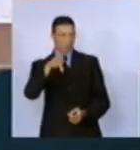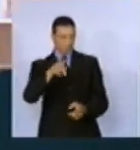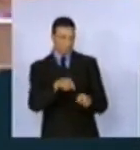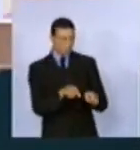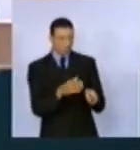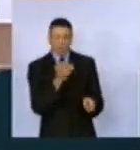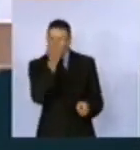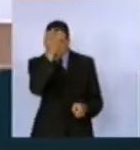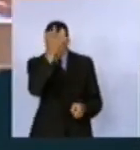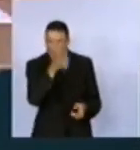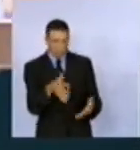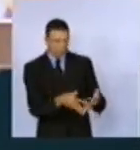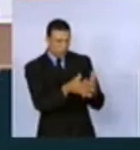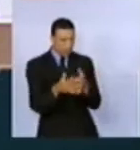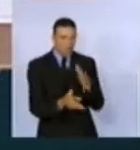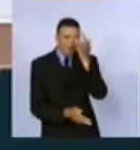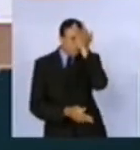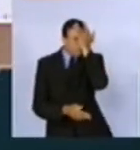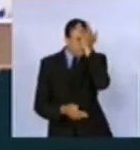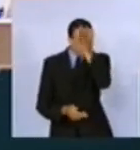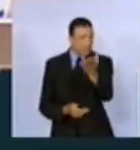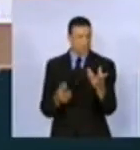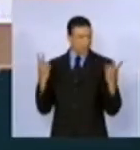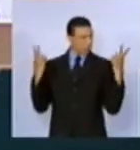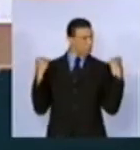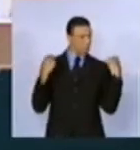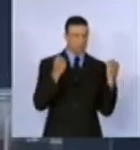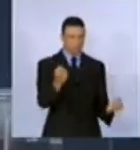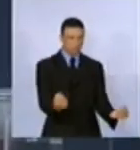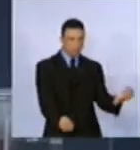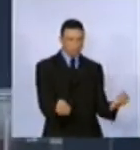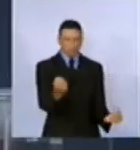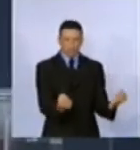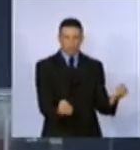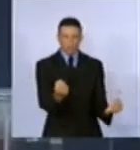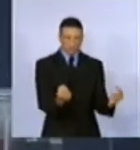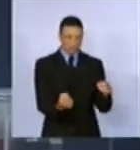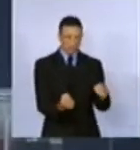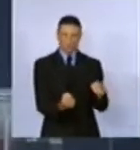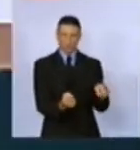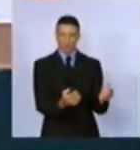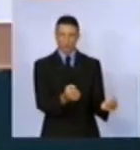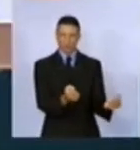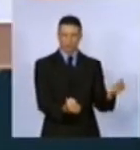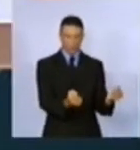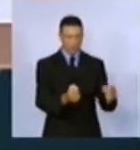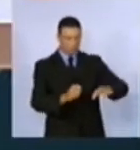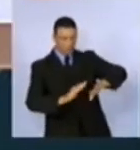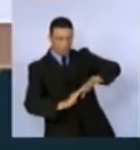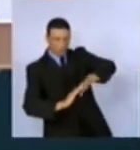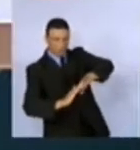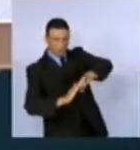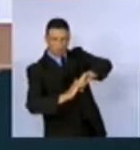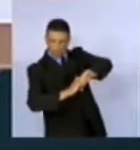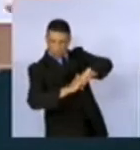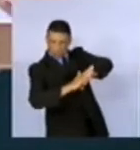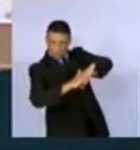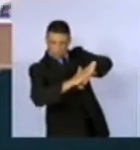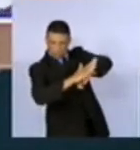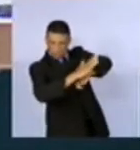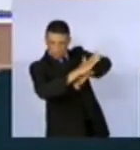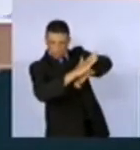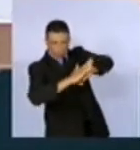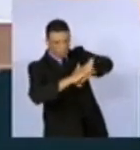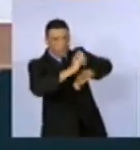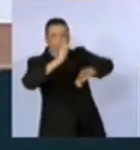pequenas quer dizer de fácil manuseio me parece inclusive com possibilidade de uso em terrenos com declive